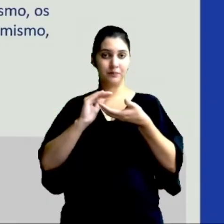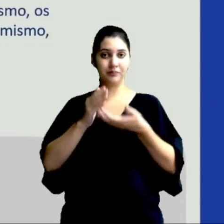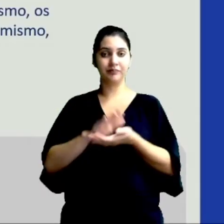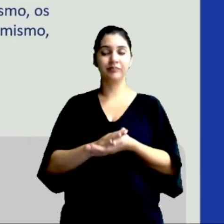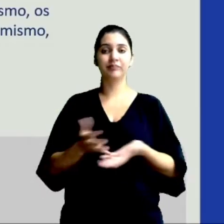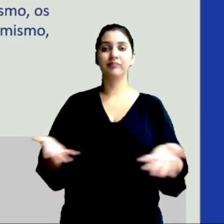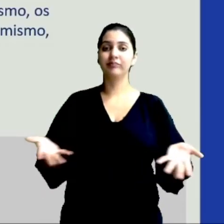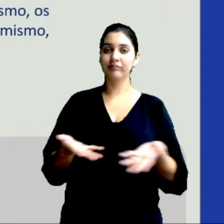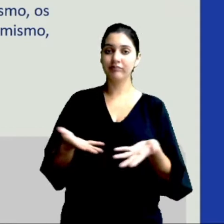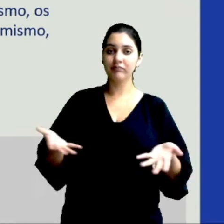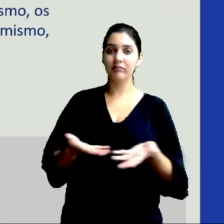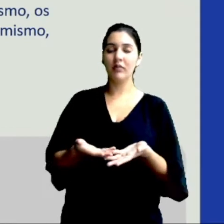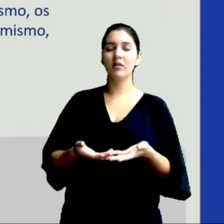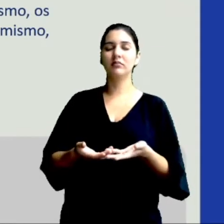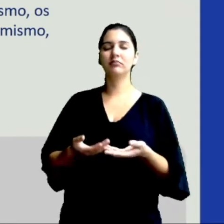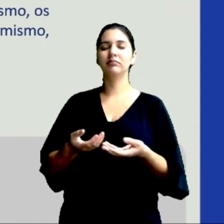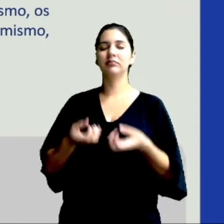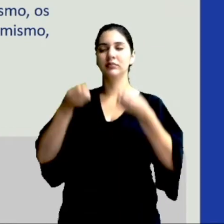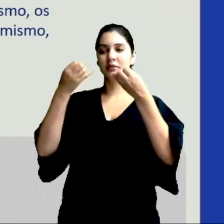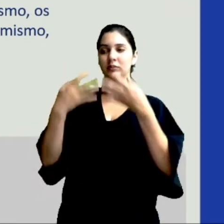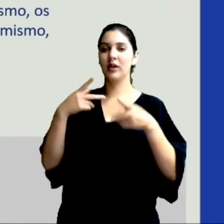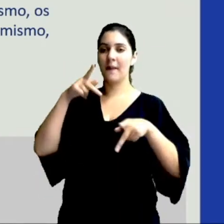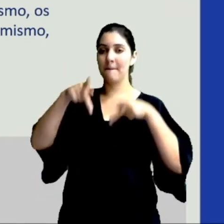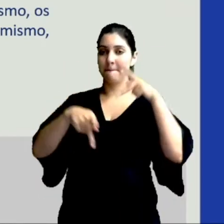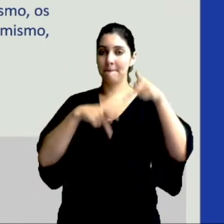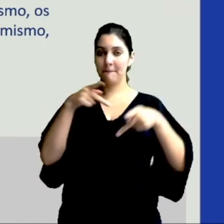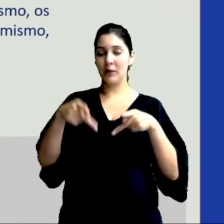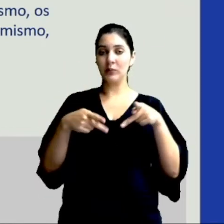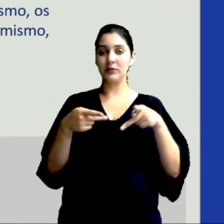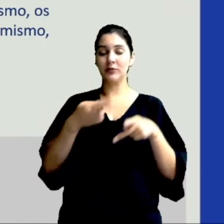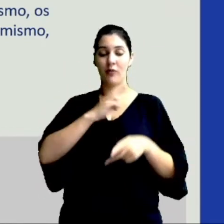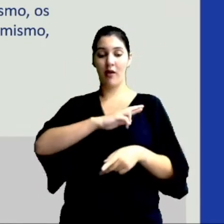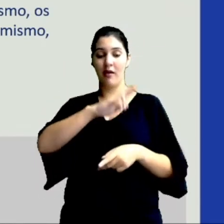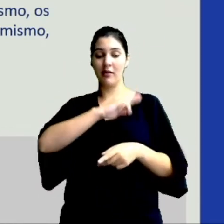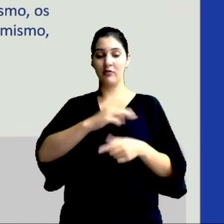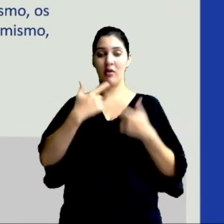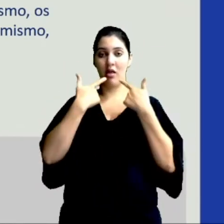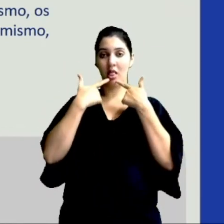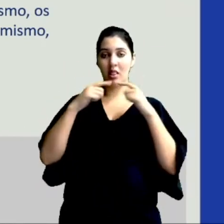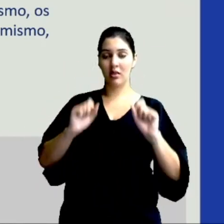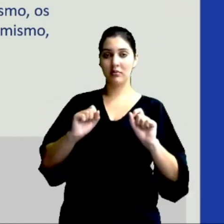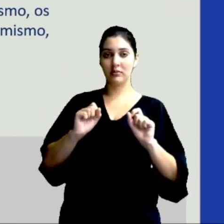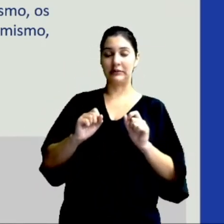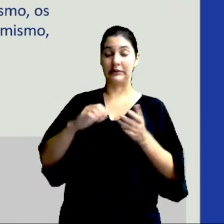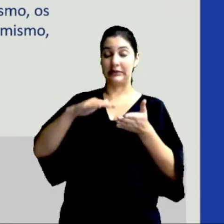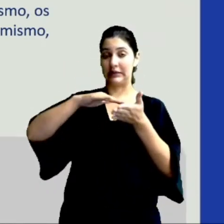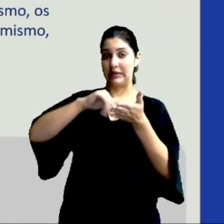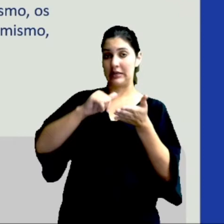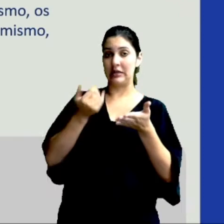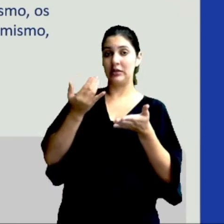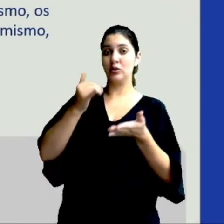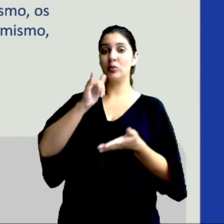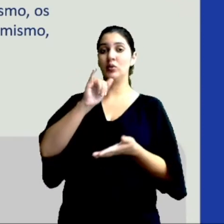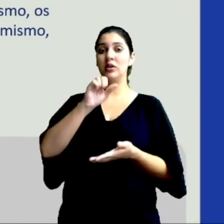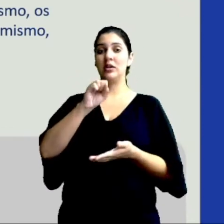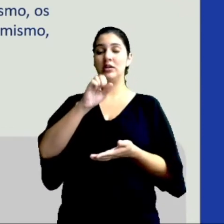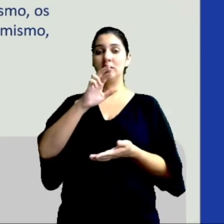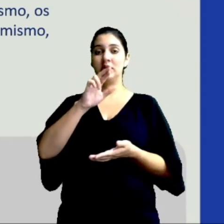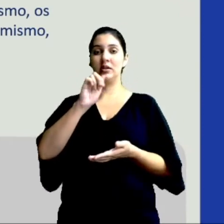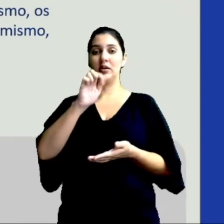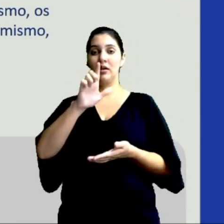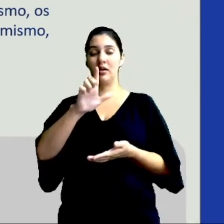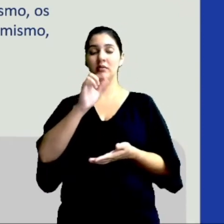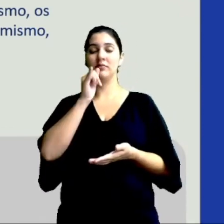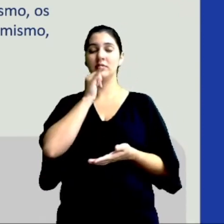Agora vamos falar um pouco sobre população, a religião e línguas. Com exceção de Israel, onde a maioria da população